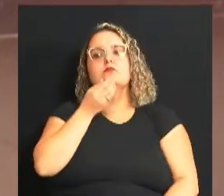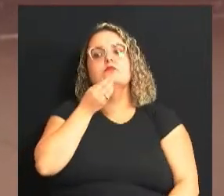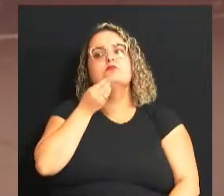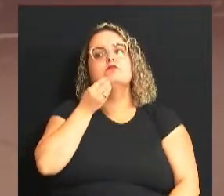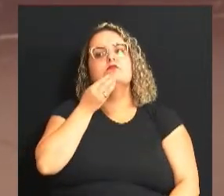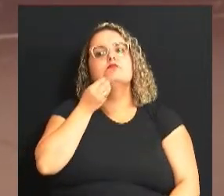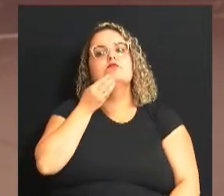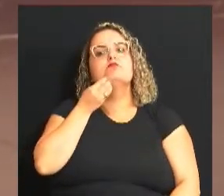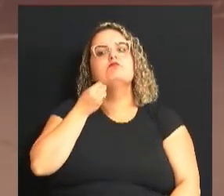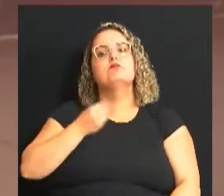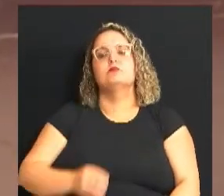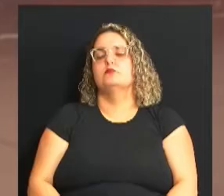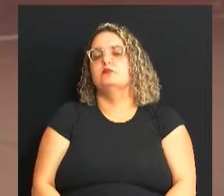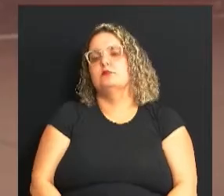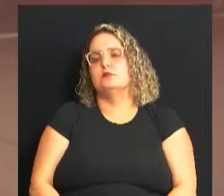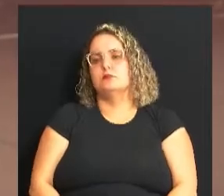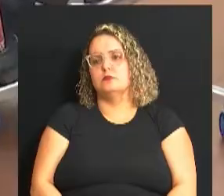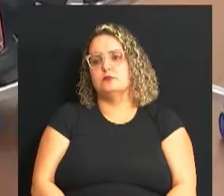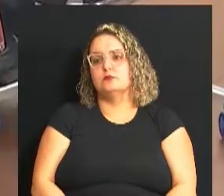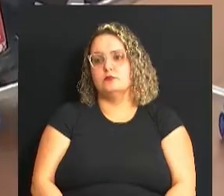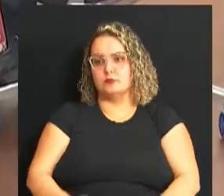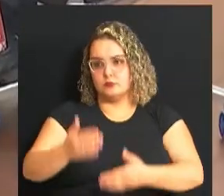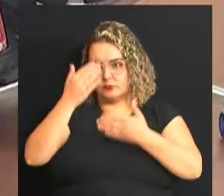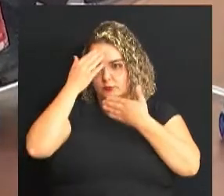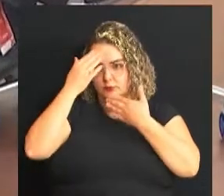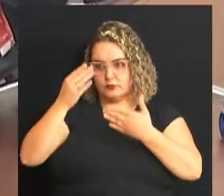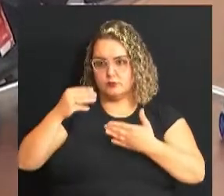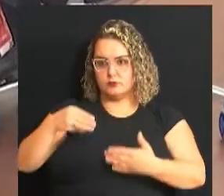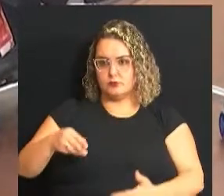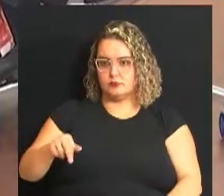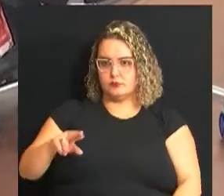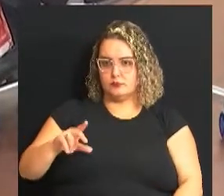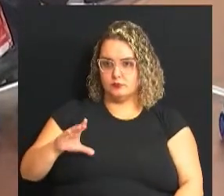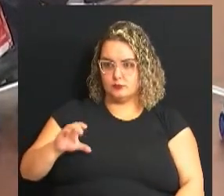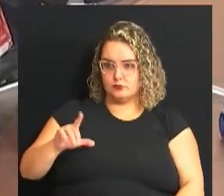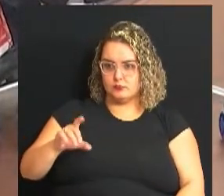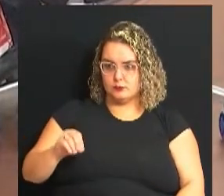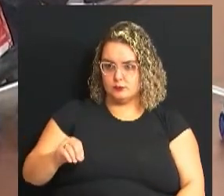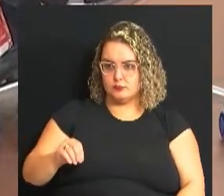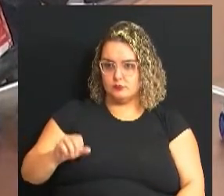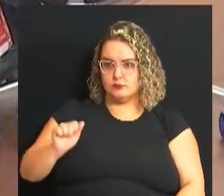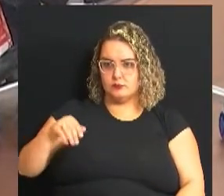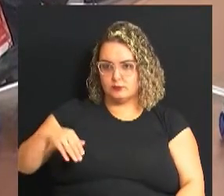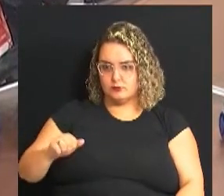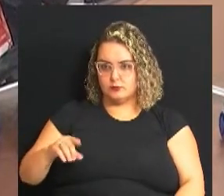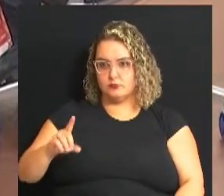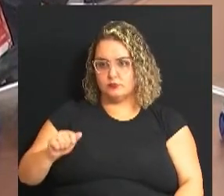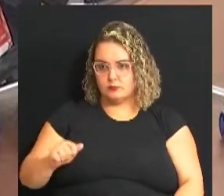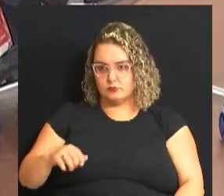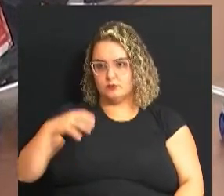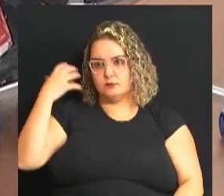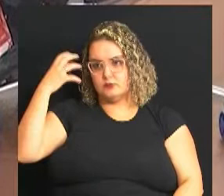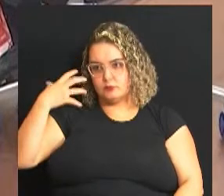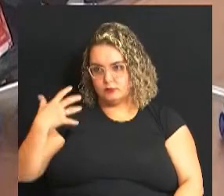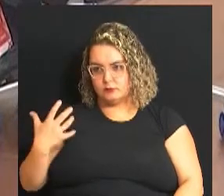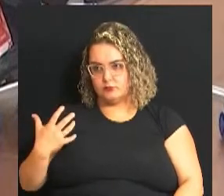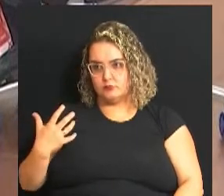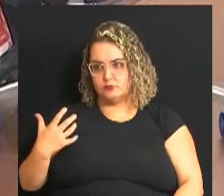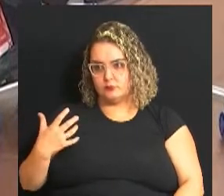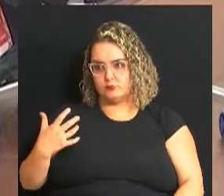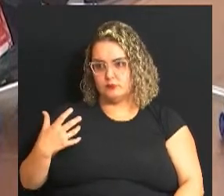Obrigado. Muito obrigado, doutor Marcelo, doutora Amanda, do vereador Aguida,